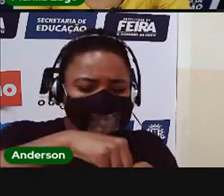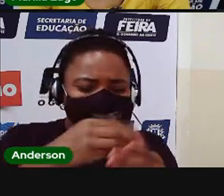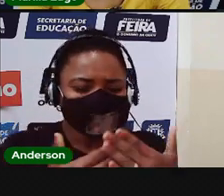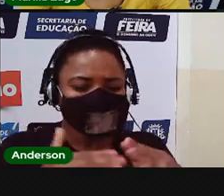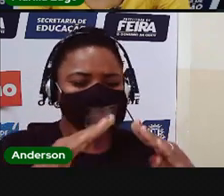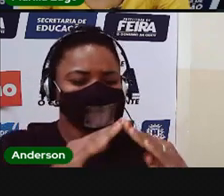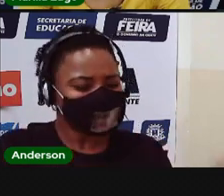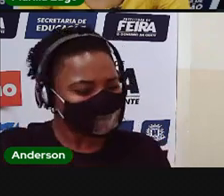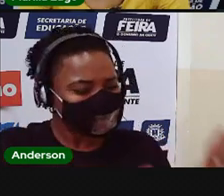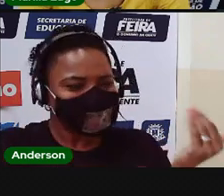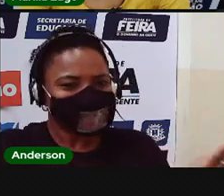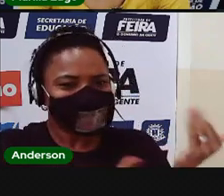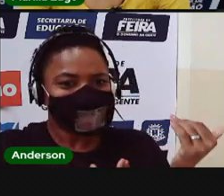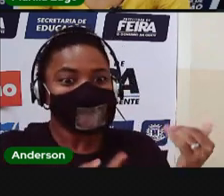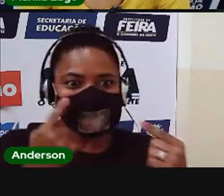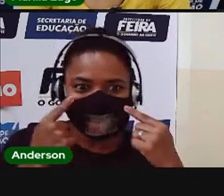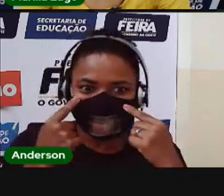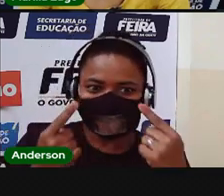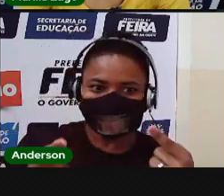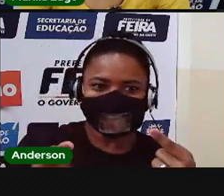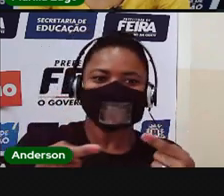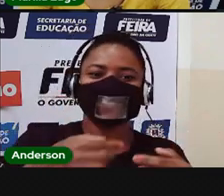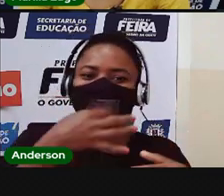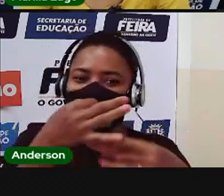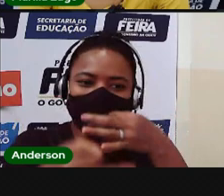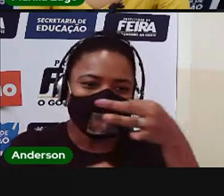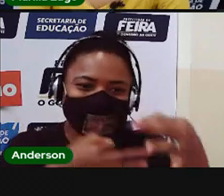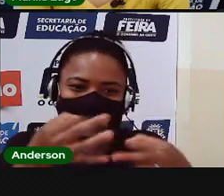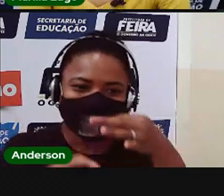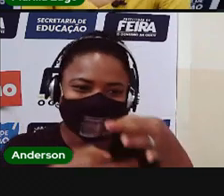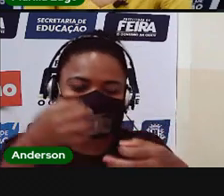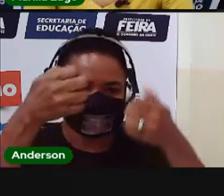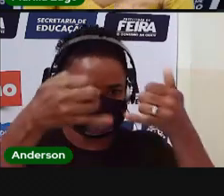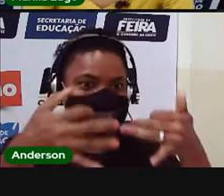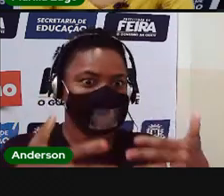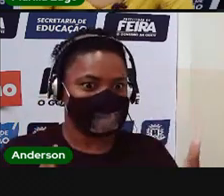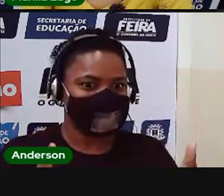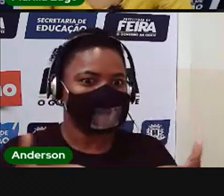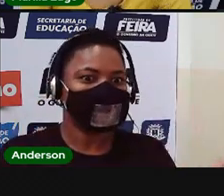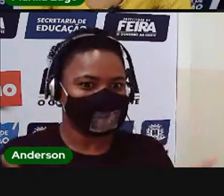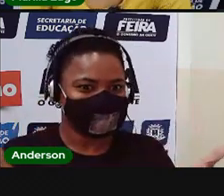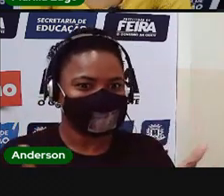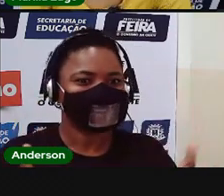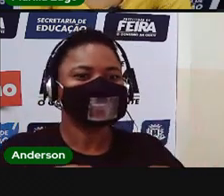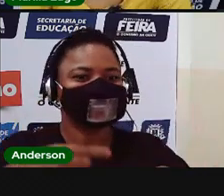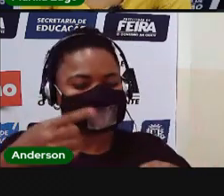o protagonismo juvenil. E a gente vai discutir um pouquinho. Pode passar o